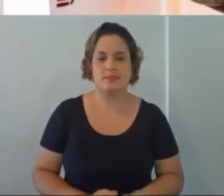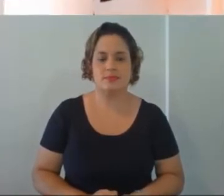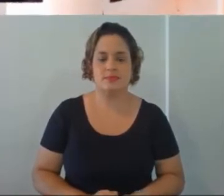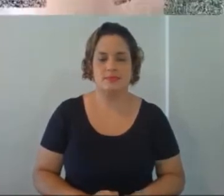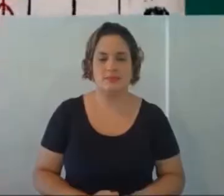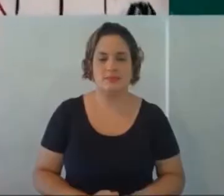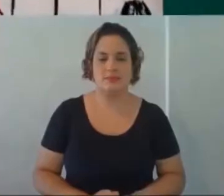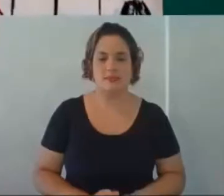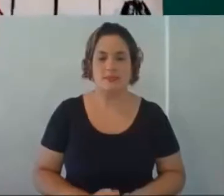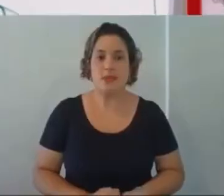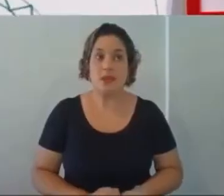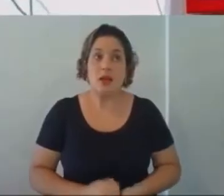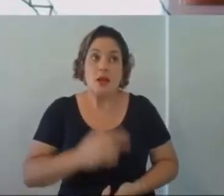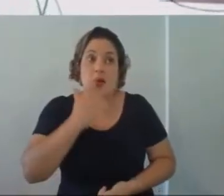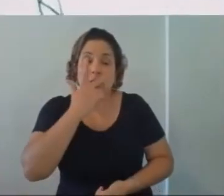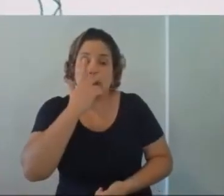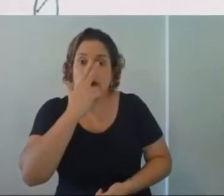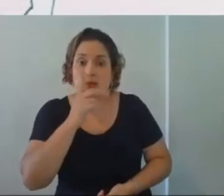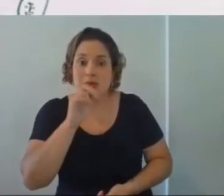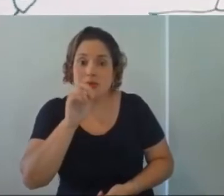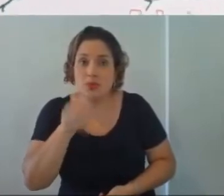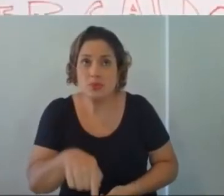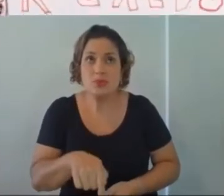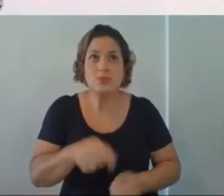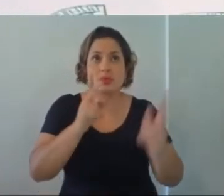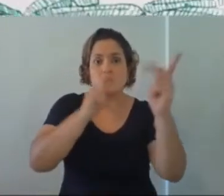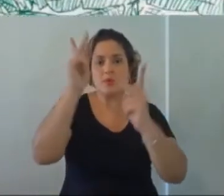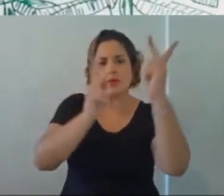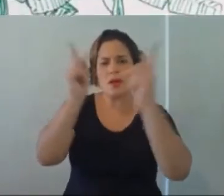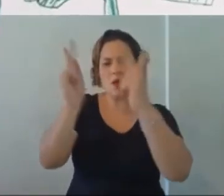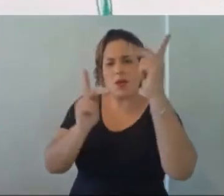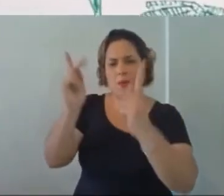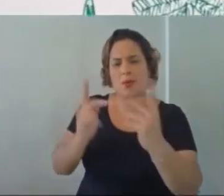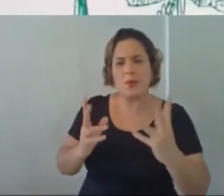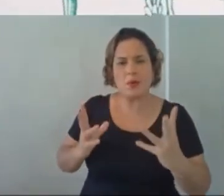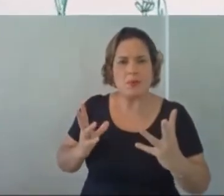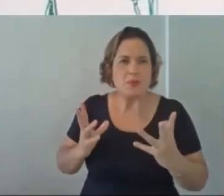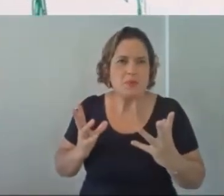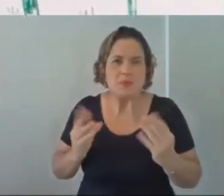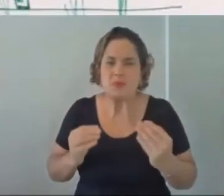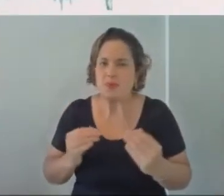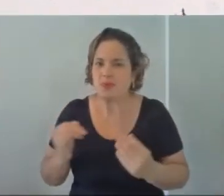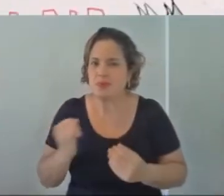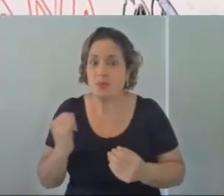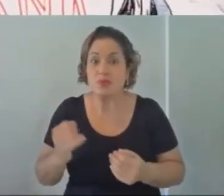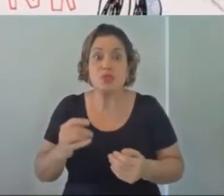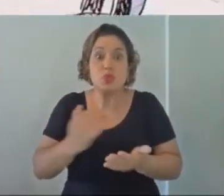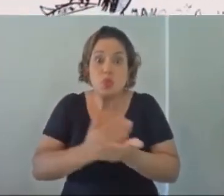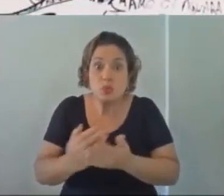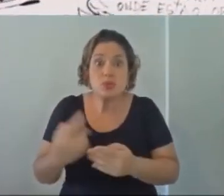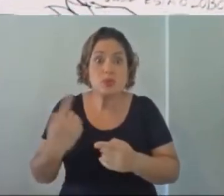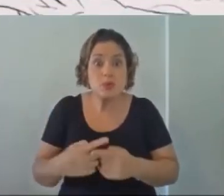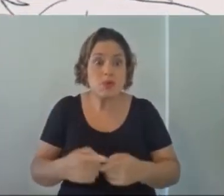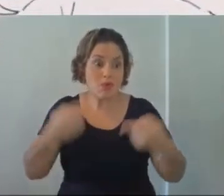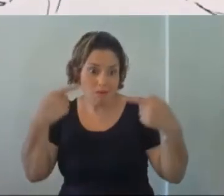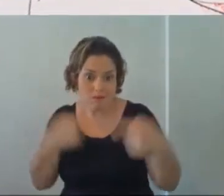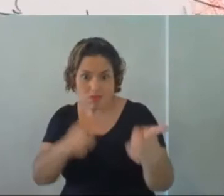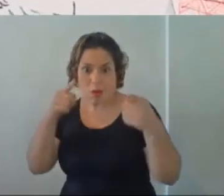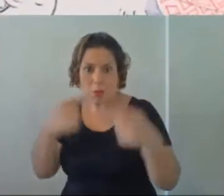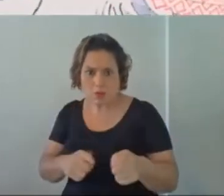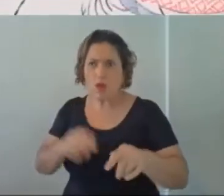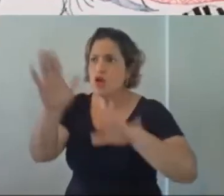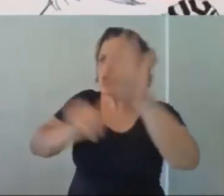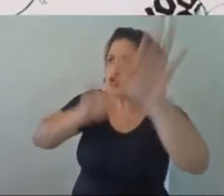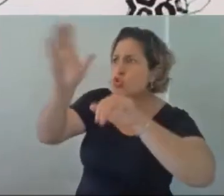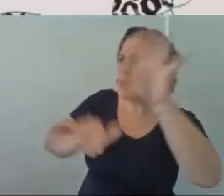Então, eu acho que é uma obra que é, na verdade, parte da expografia e que foi uma provocação que ele trouxe, convidando os parentes